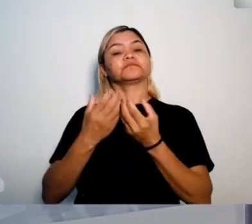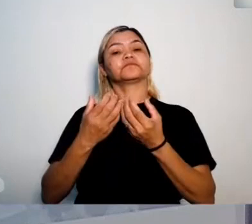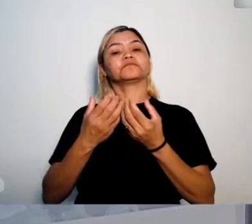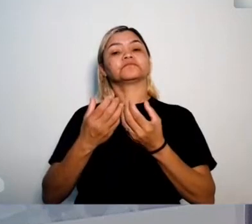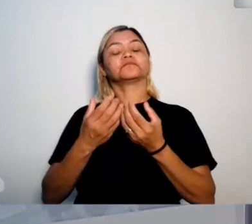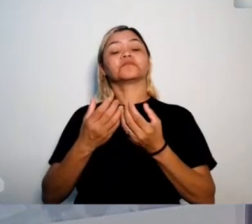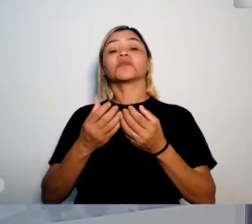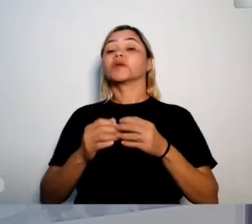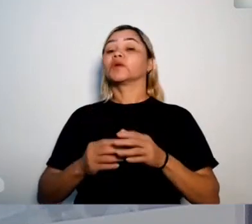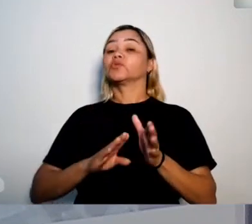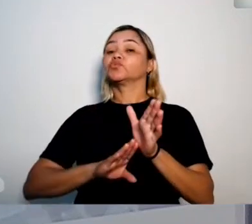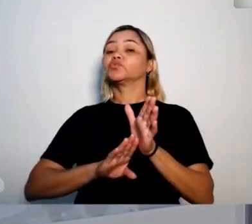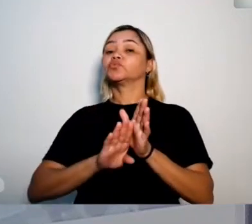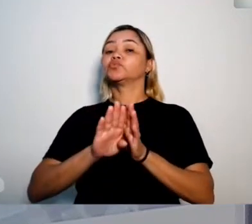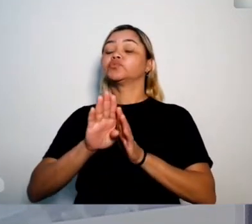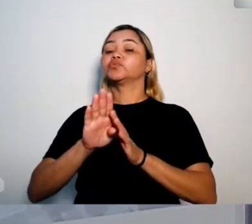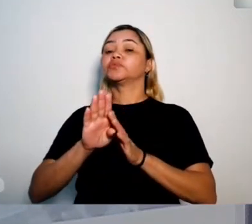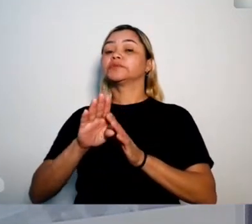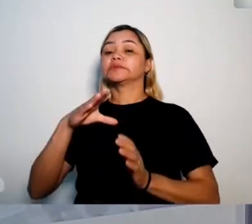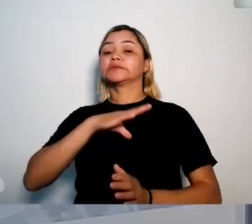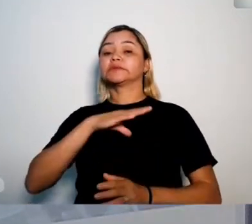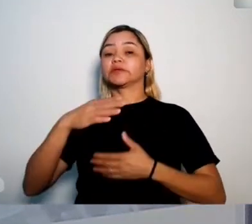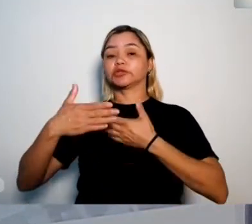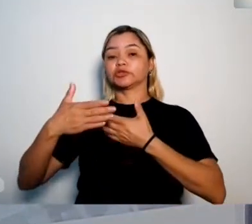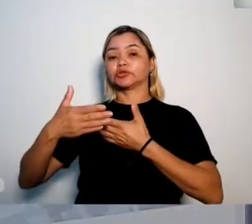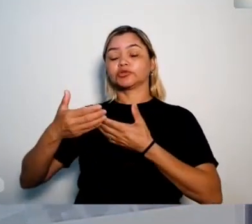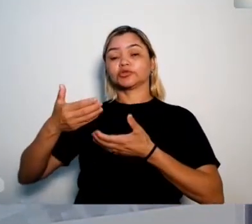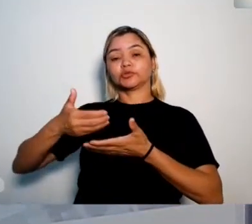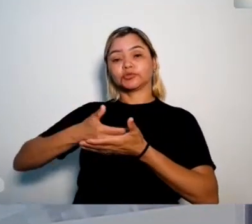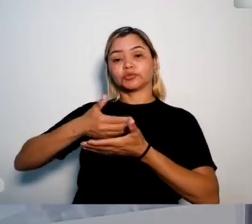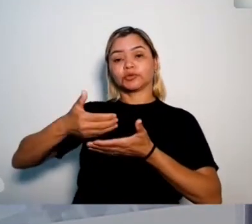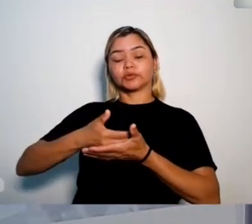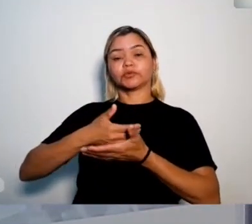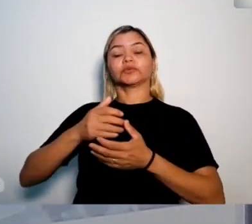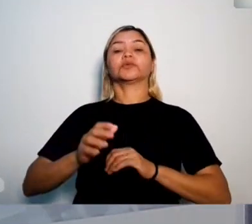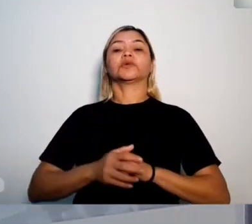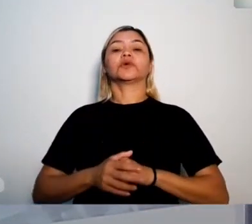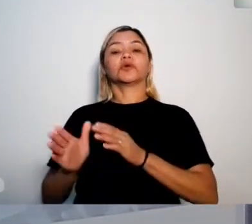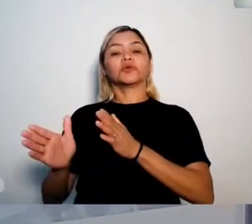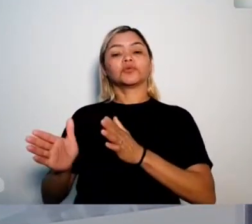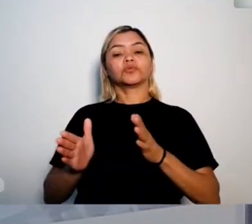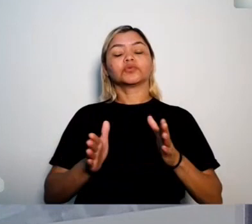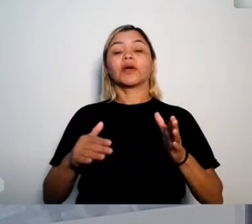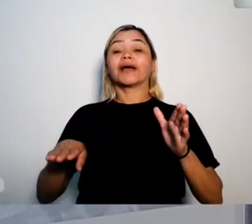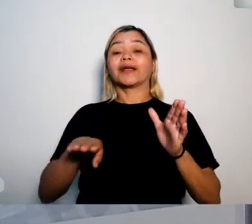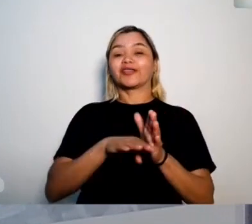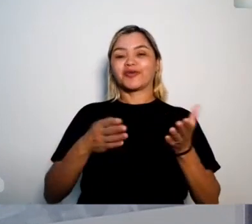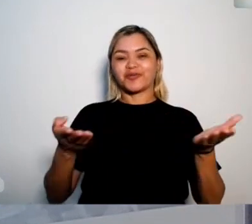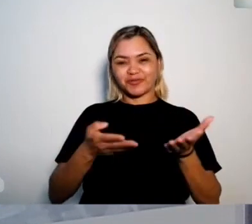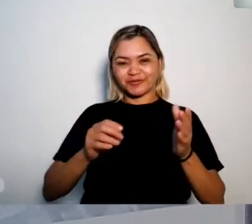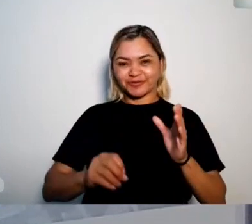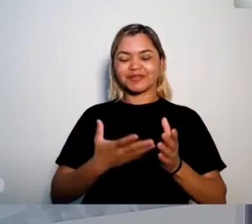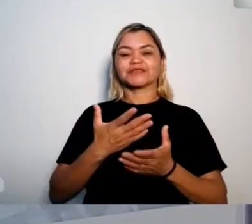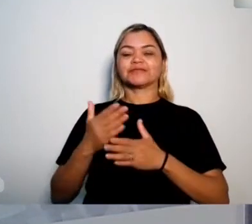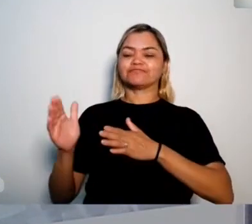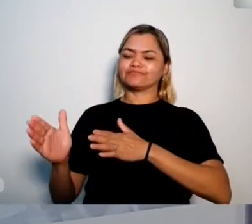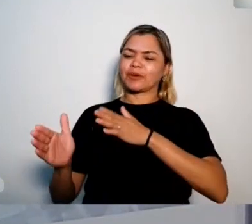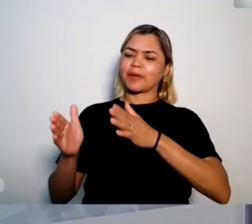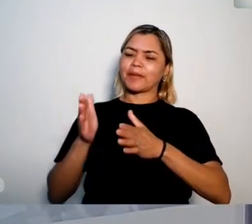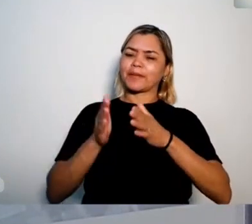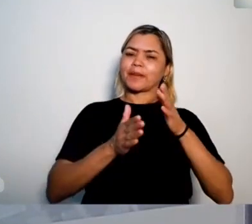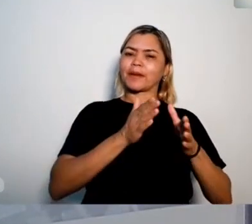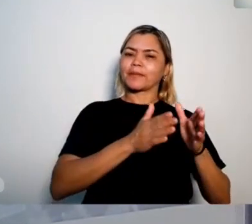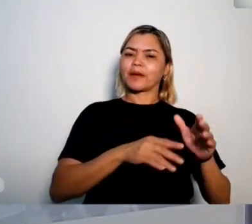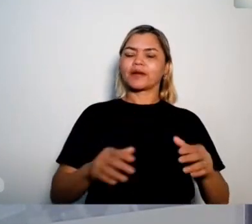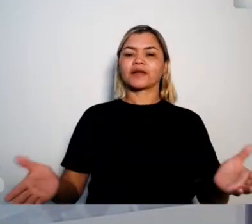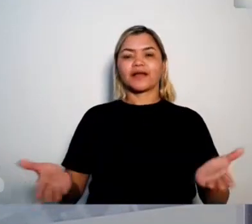da cidade de Botucatu, como tem vindo até este momento. Então,